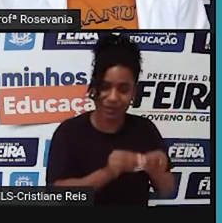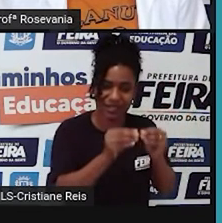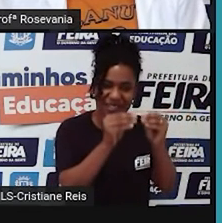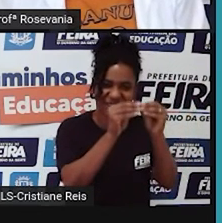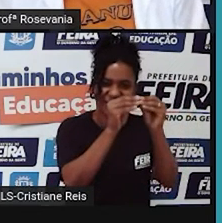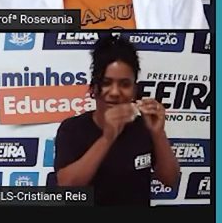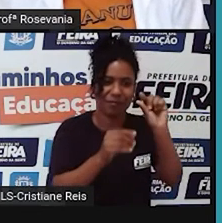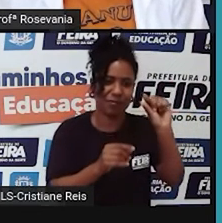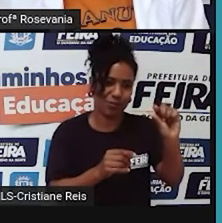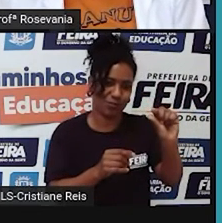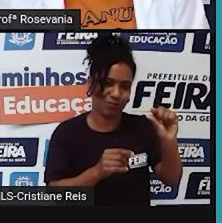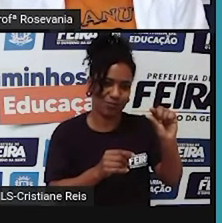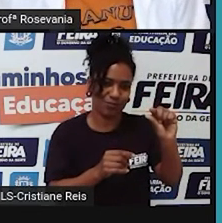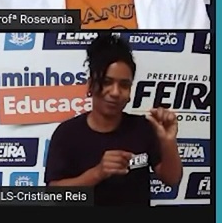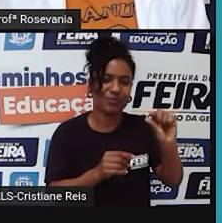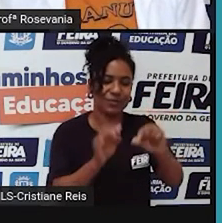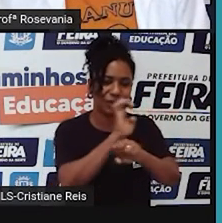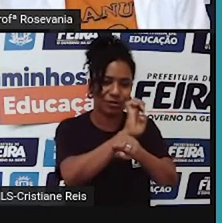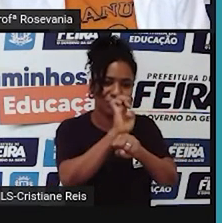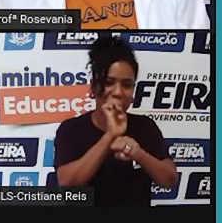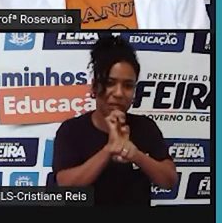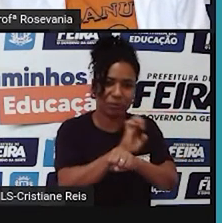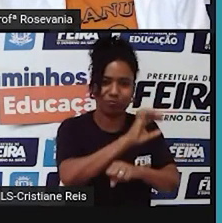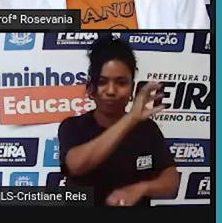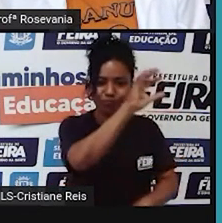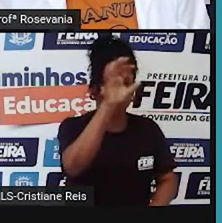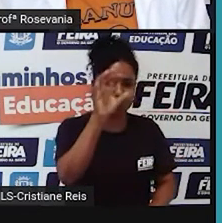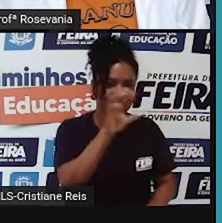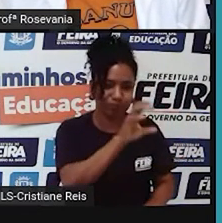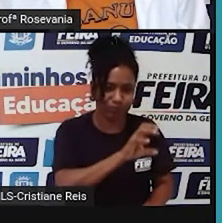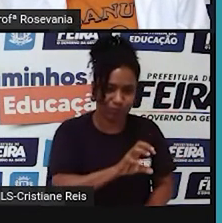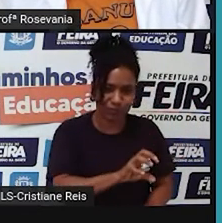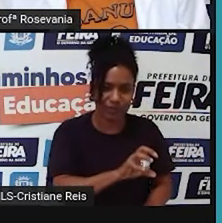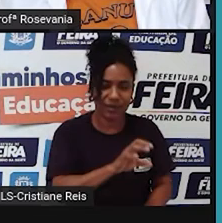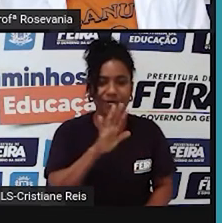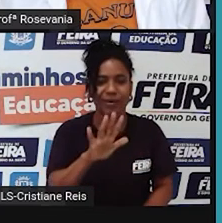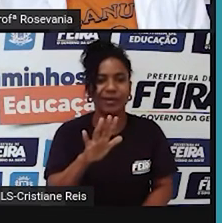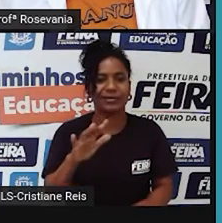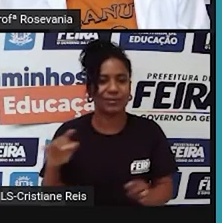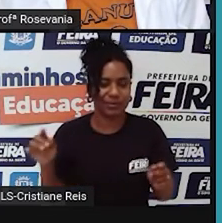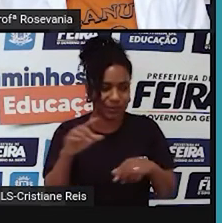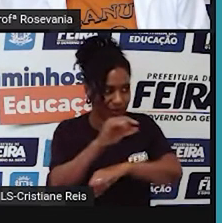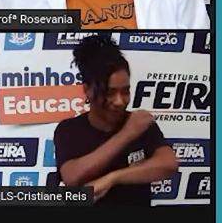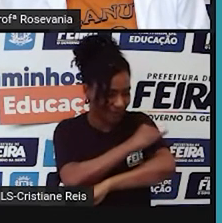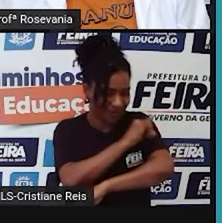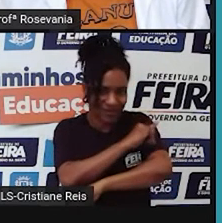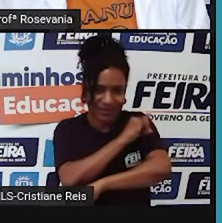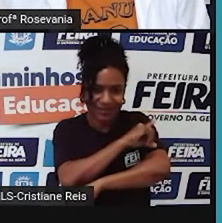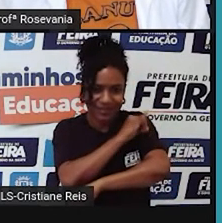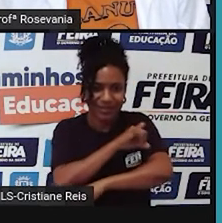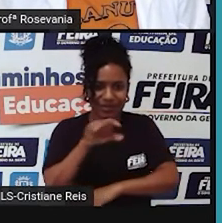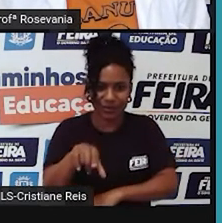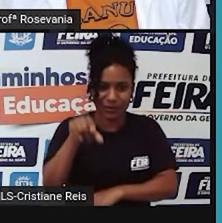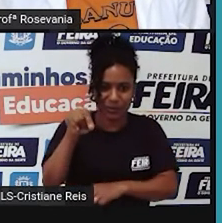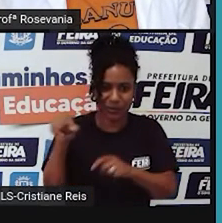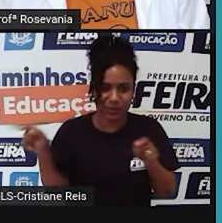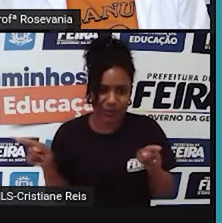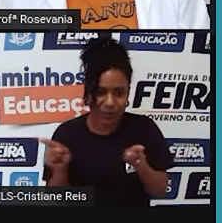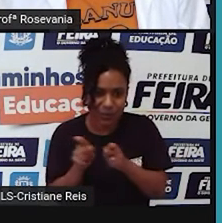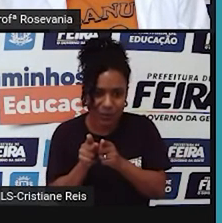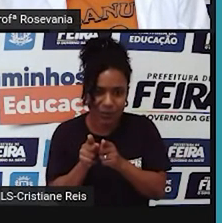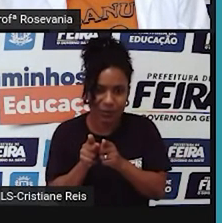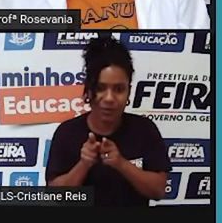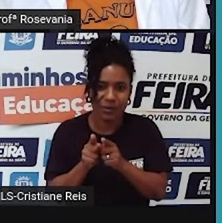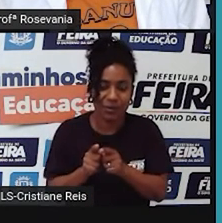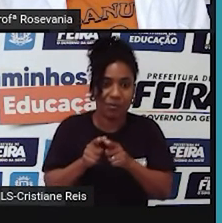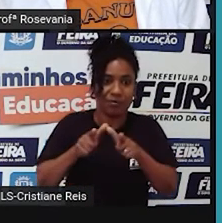gente está vendo aqui a divisão dos estados. Aqui, quando eu diminuí a minha área, que é, né, esse denominador, eu aumentei